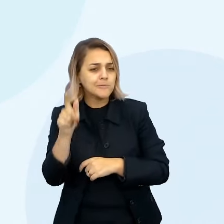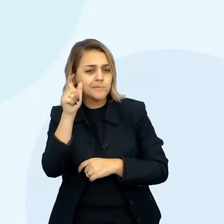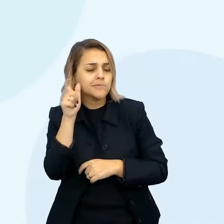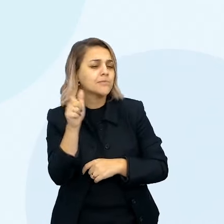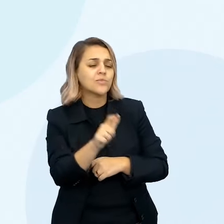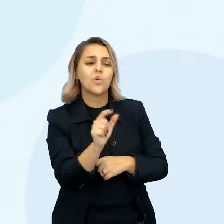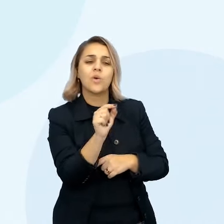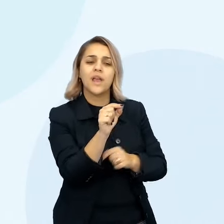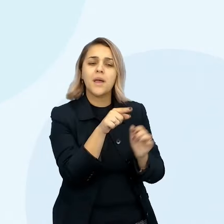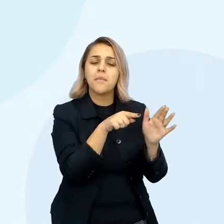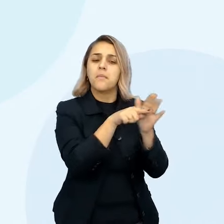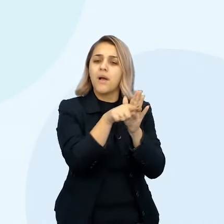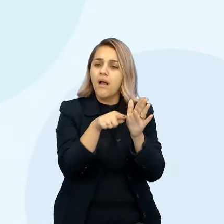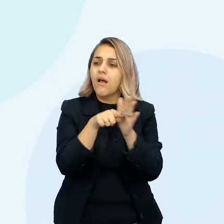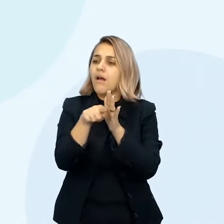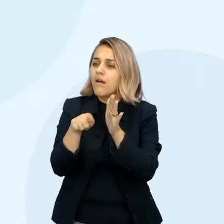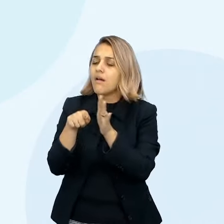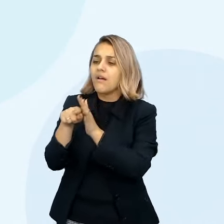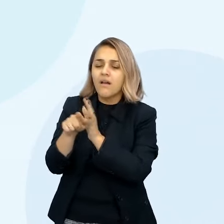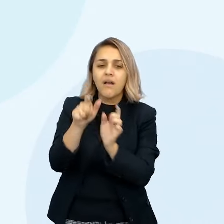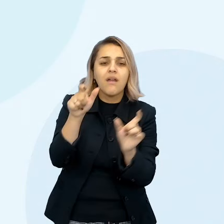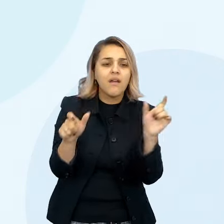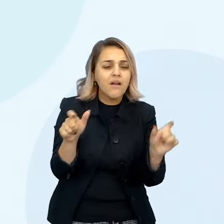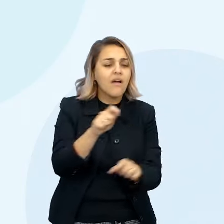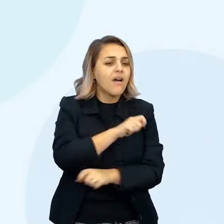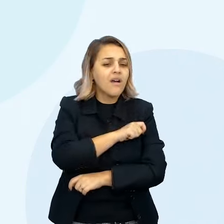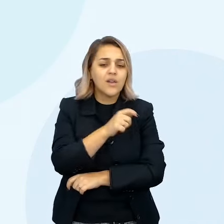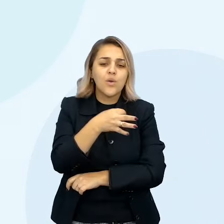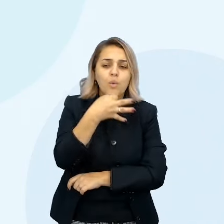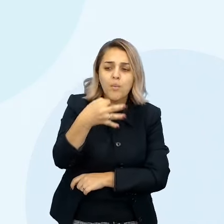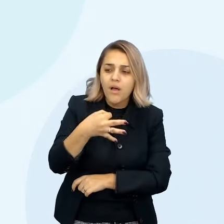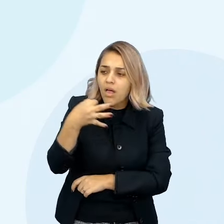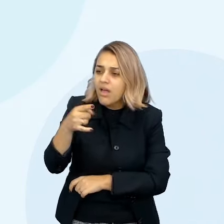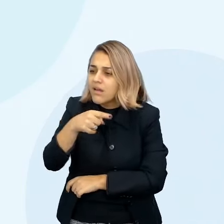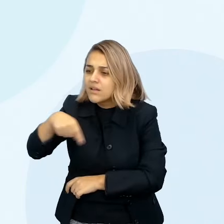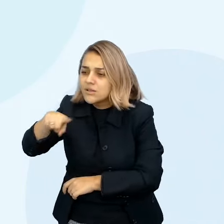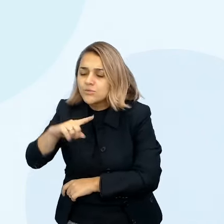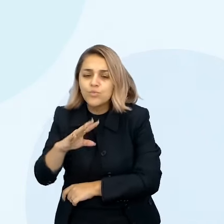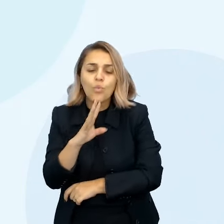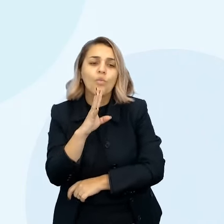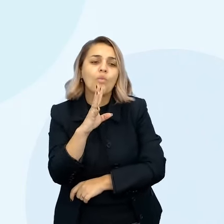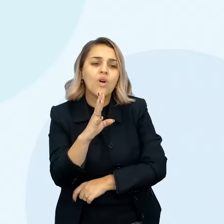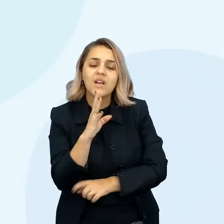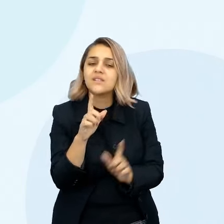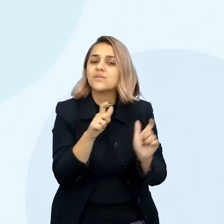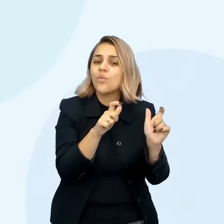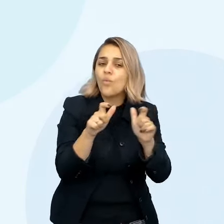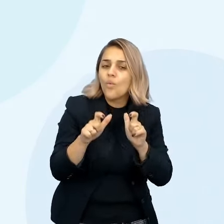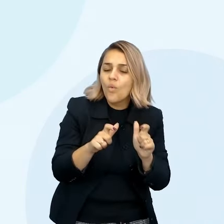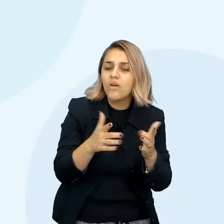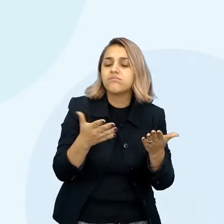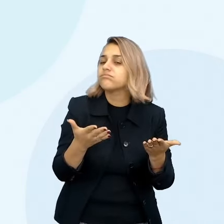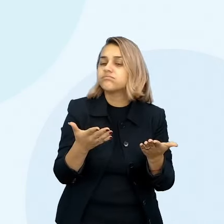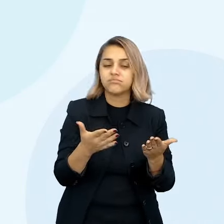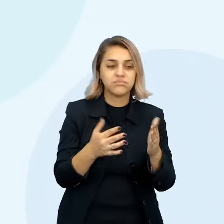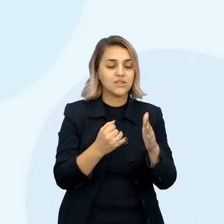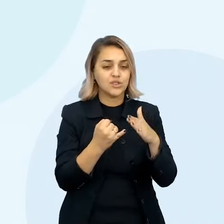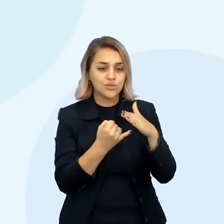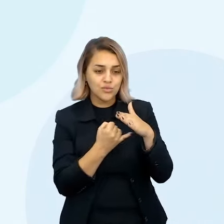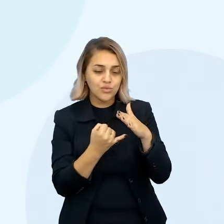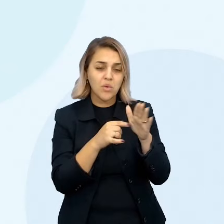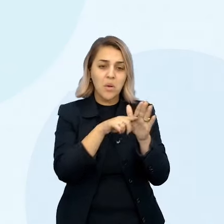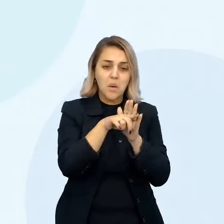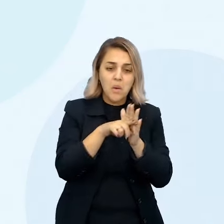pergunte, né, faça uma sondagem com os estudantes para saber quais ONGs eles conhecem, quais institutos de pesquisa e tudo mais, que ajudam